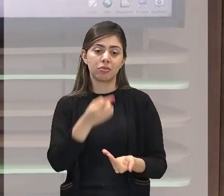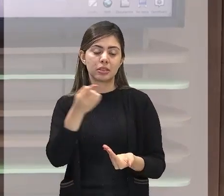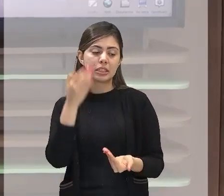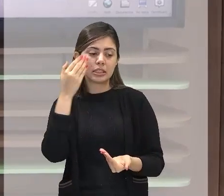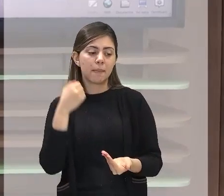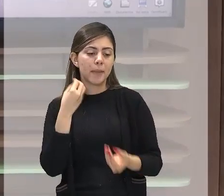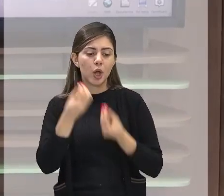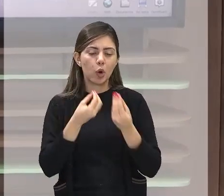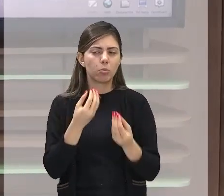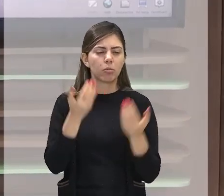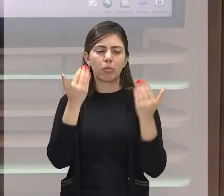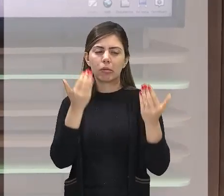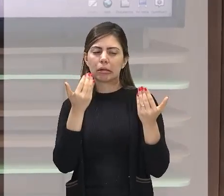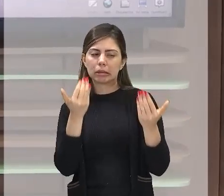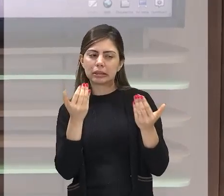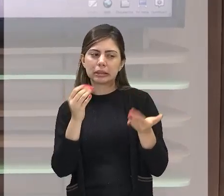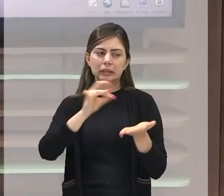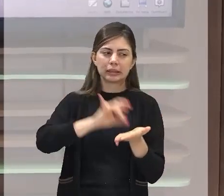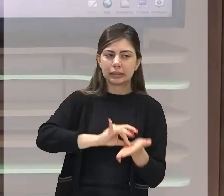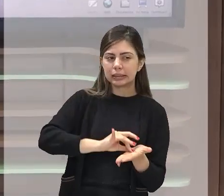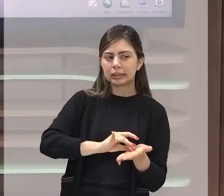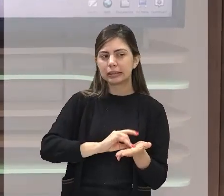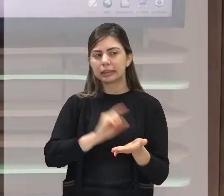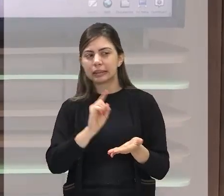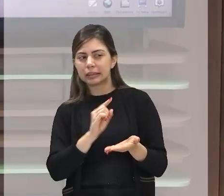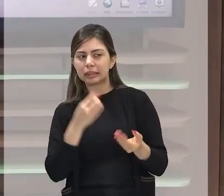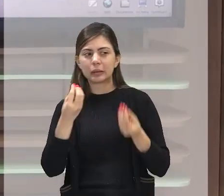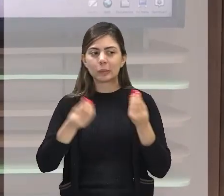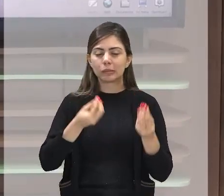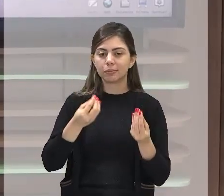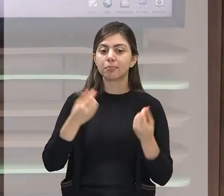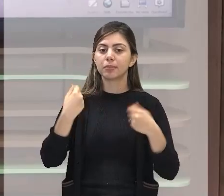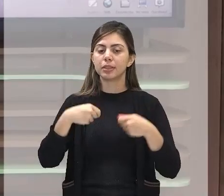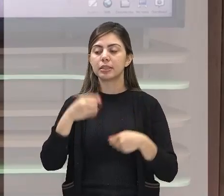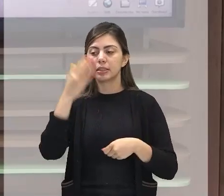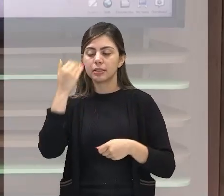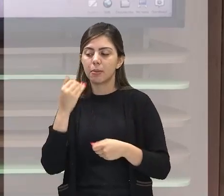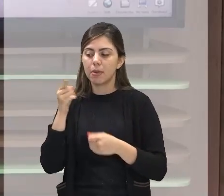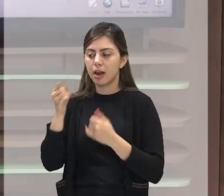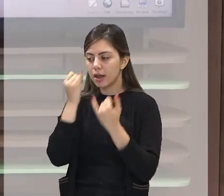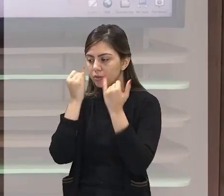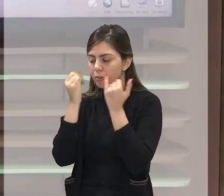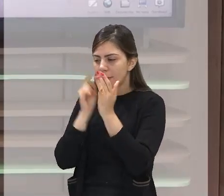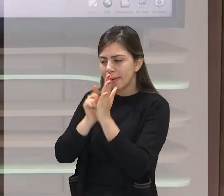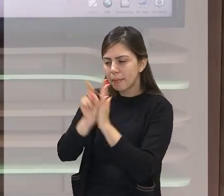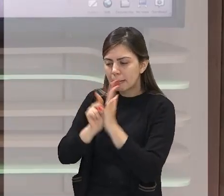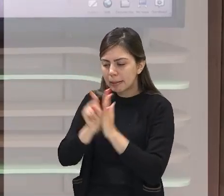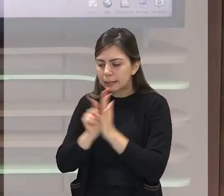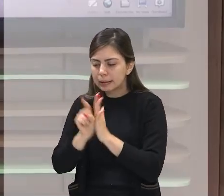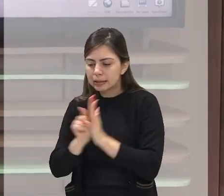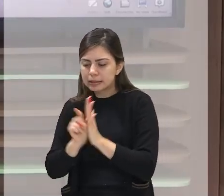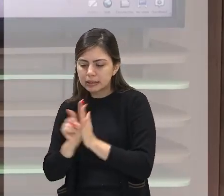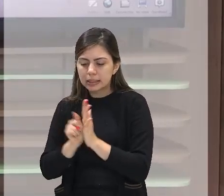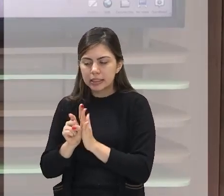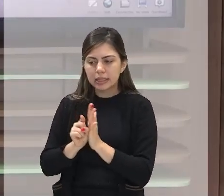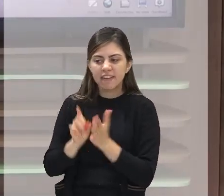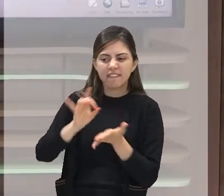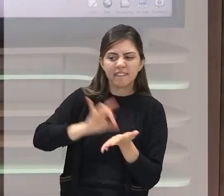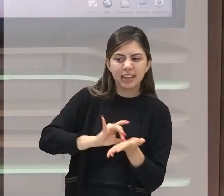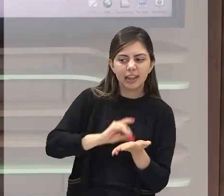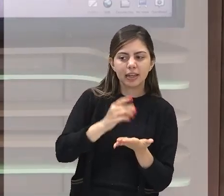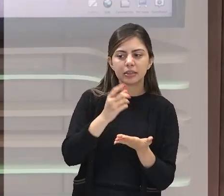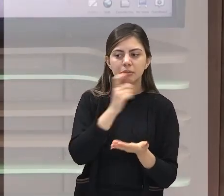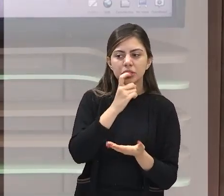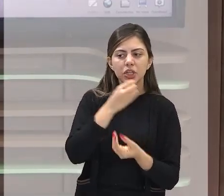é verdadeiro ou não? Tem que checar bem as informações para não acreditar, né? Não ter a sua opinião mudada,